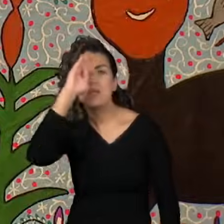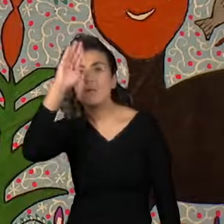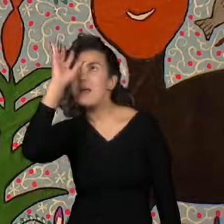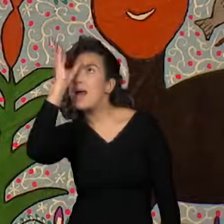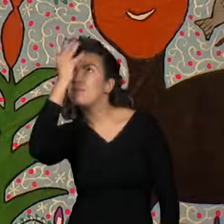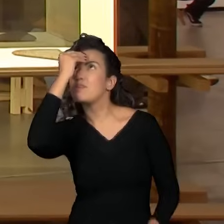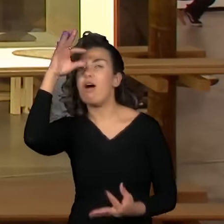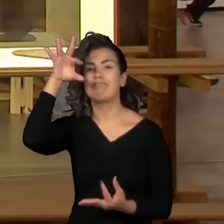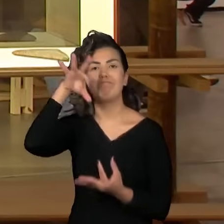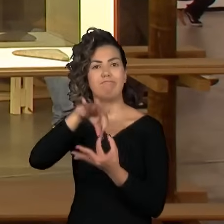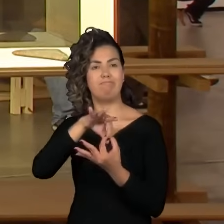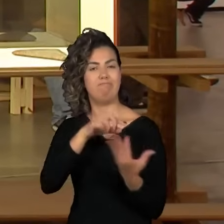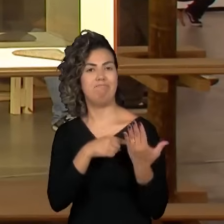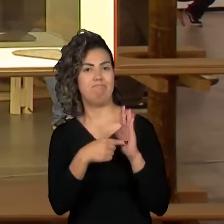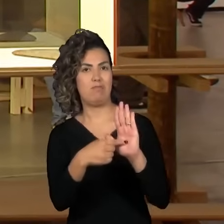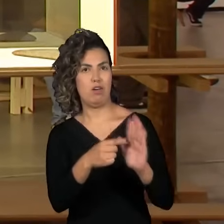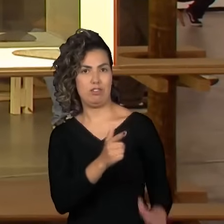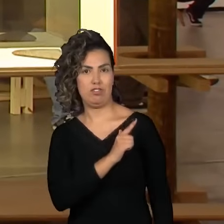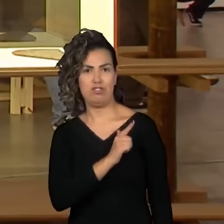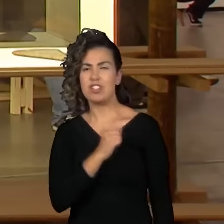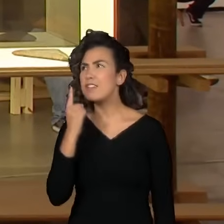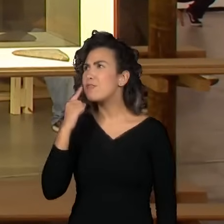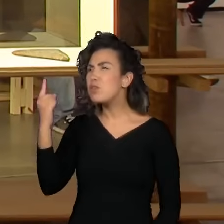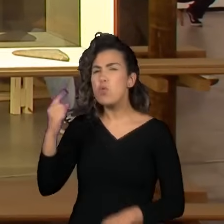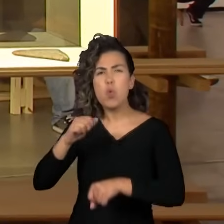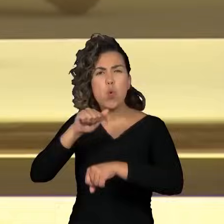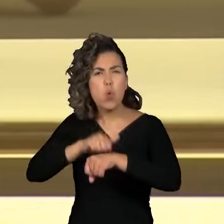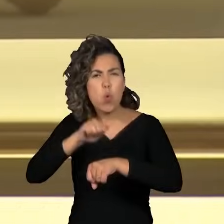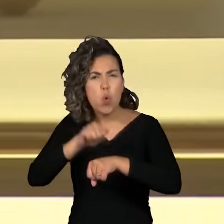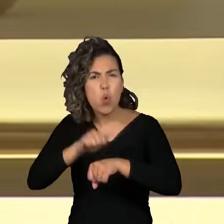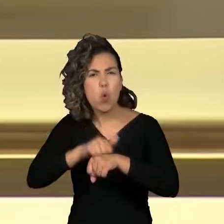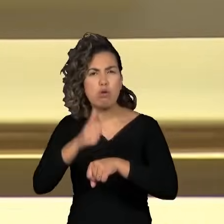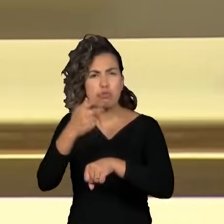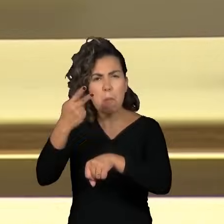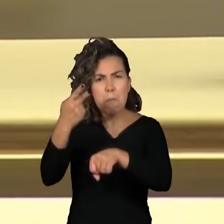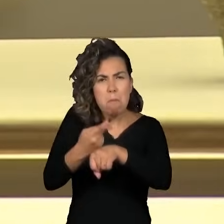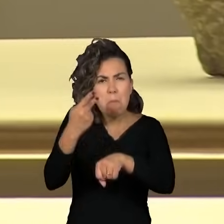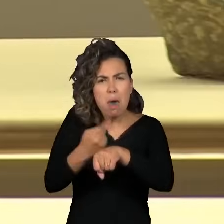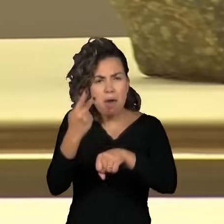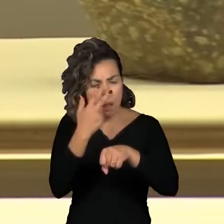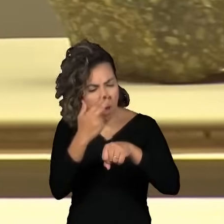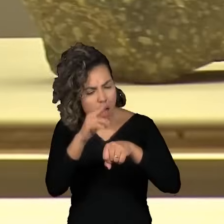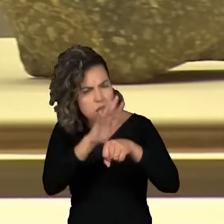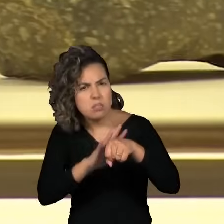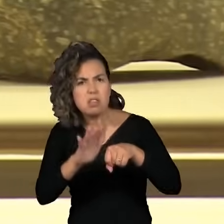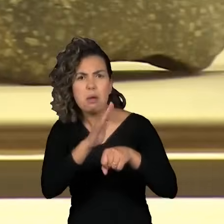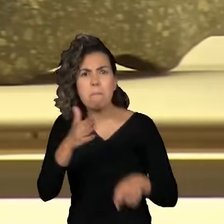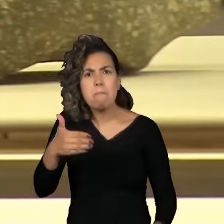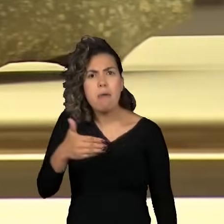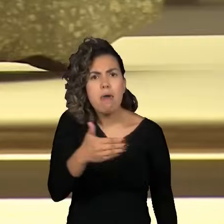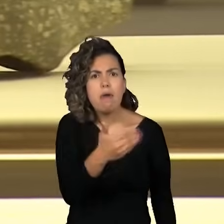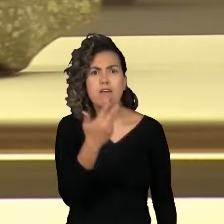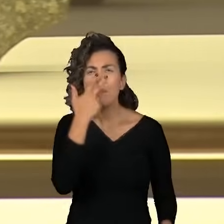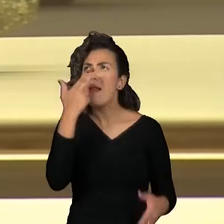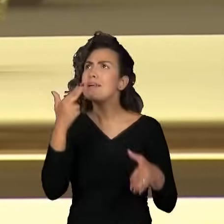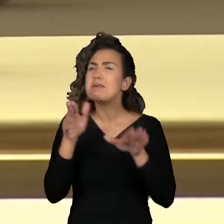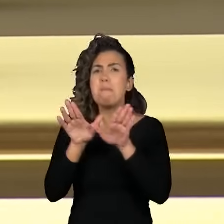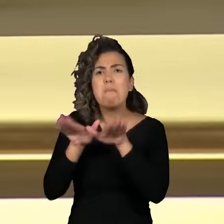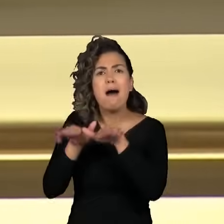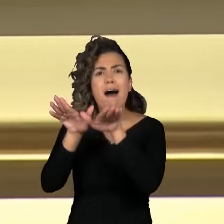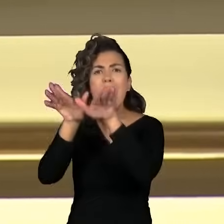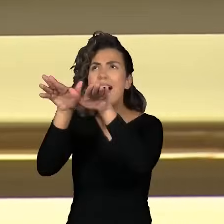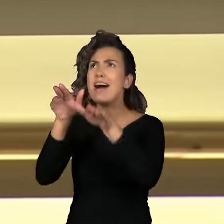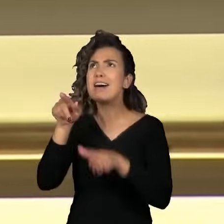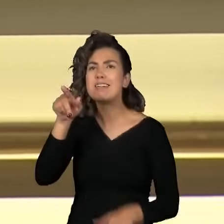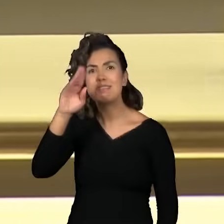espiritual. Os zoólitos, esculpidos em rocha em formato de peixes e pássaros, vêm do Museu Arqueológico